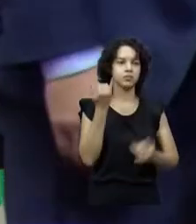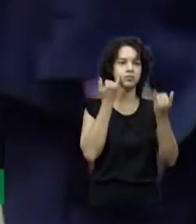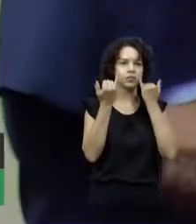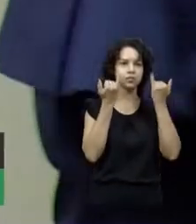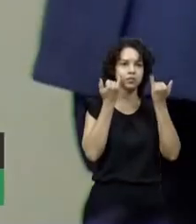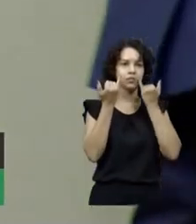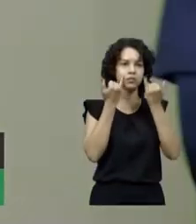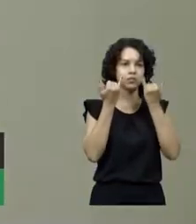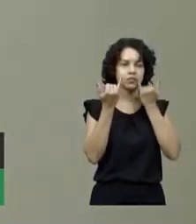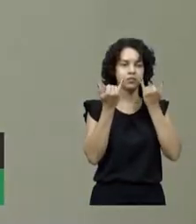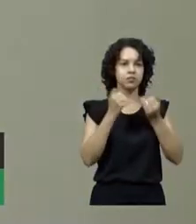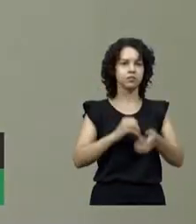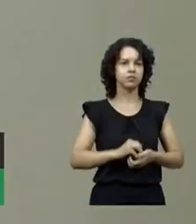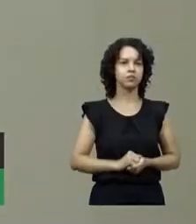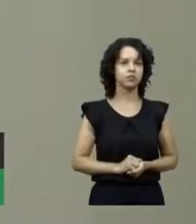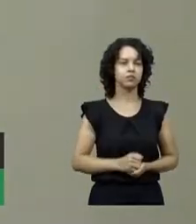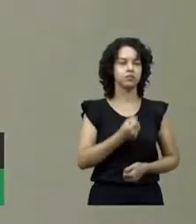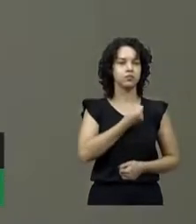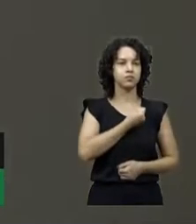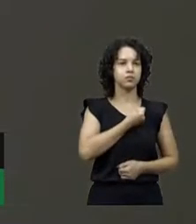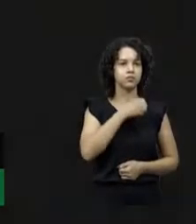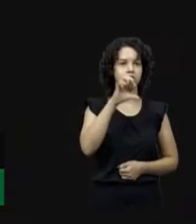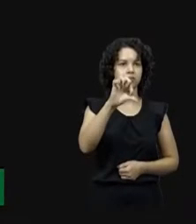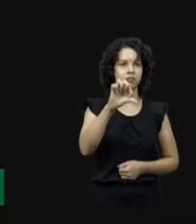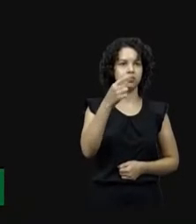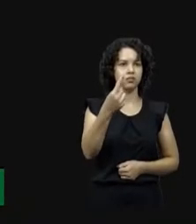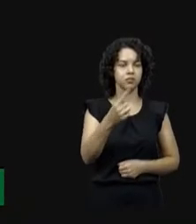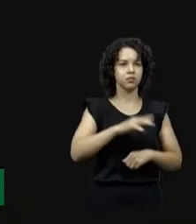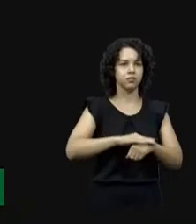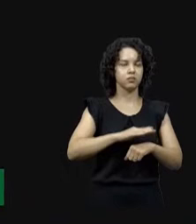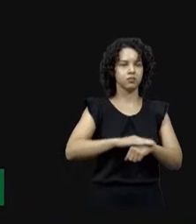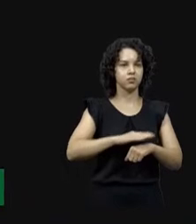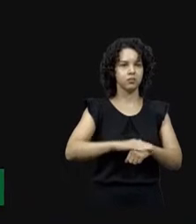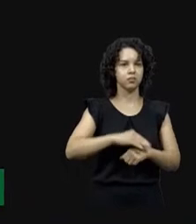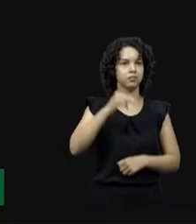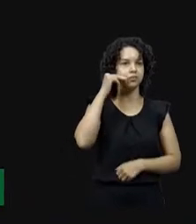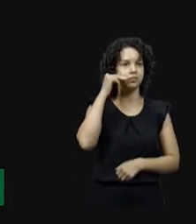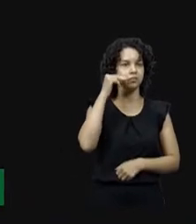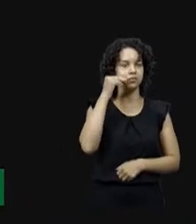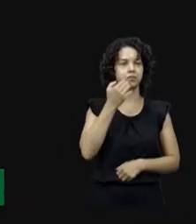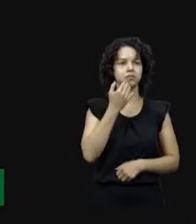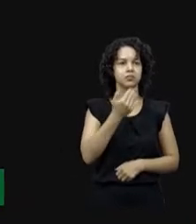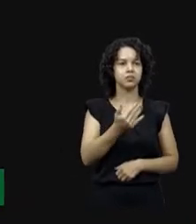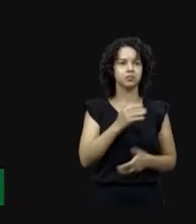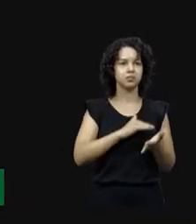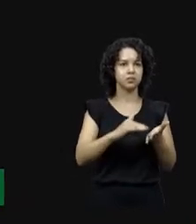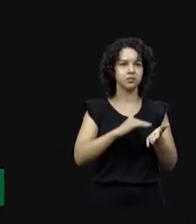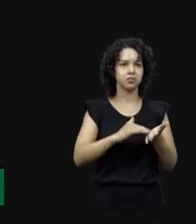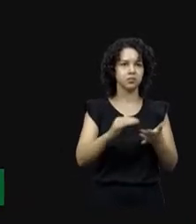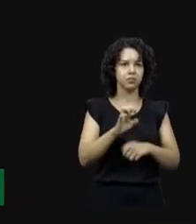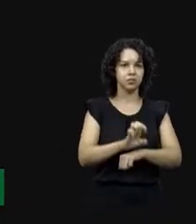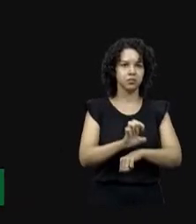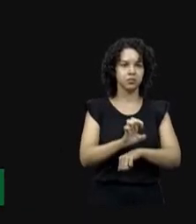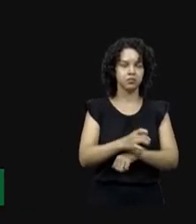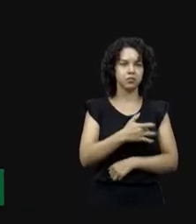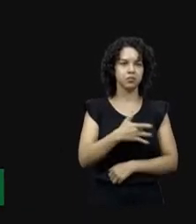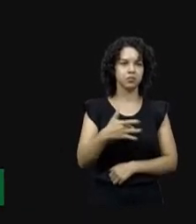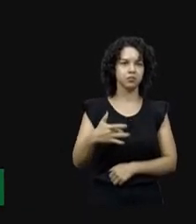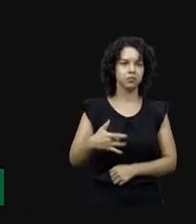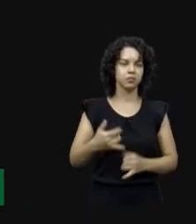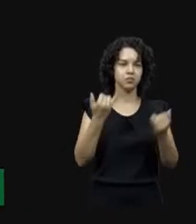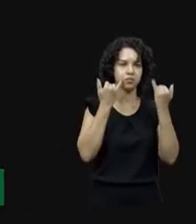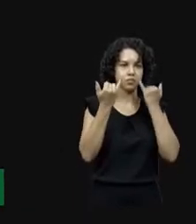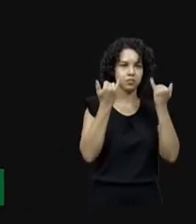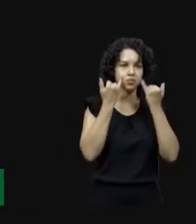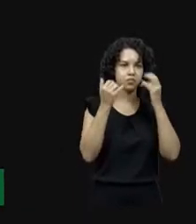Pedido de informação. Número 91, autor, deputada Marlene Frenger, solicitando ao secretário de Estado da Saúde informações acerca